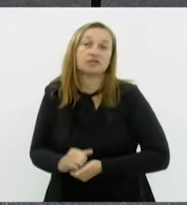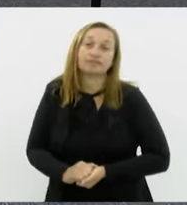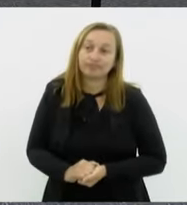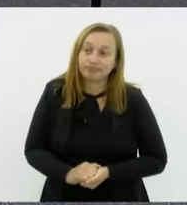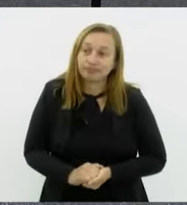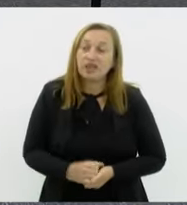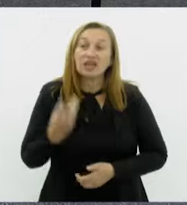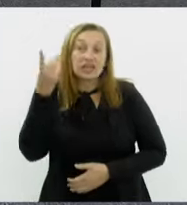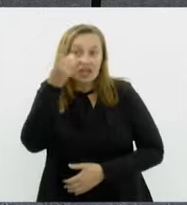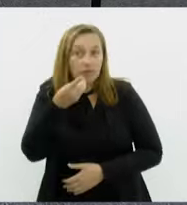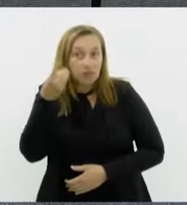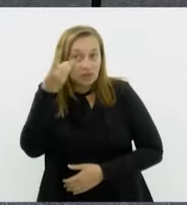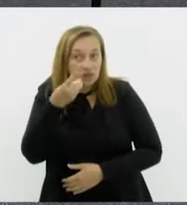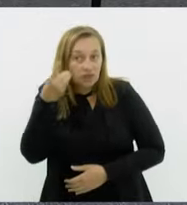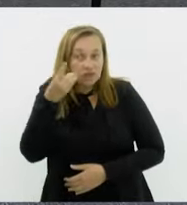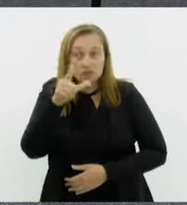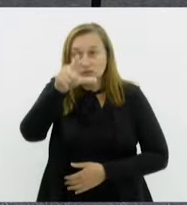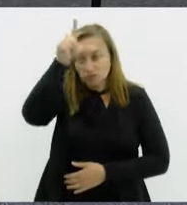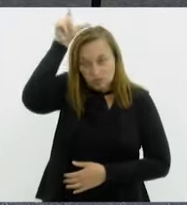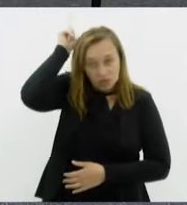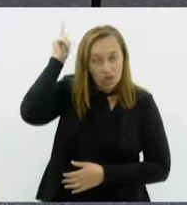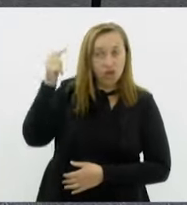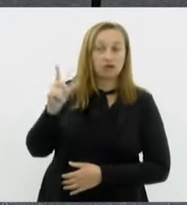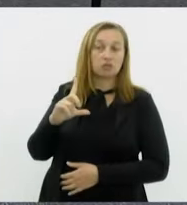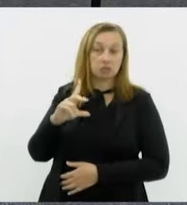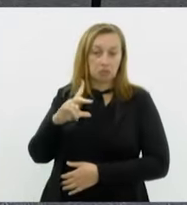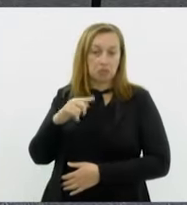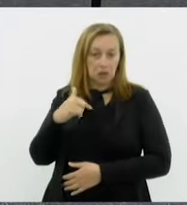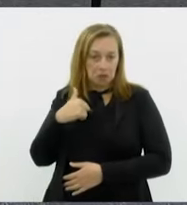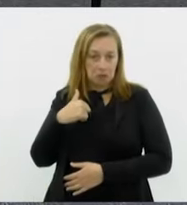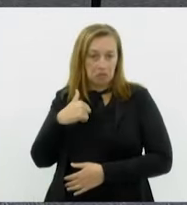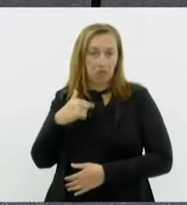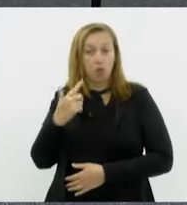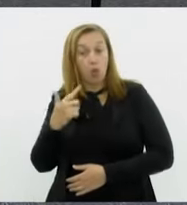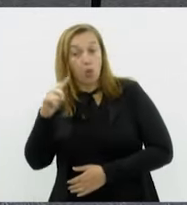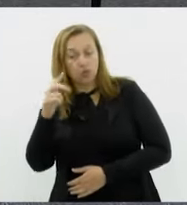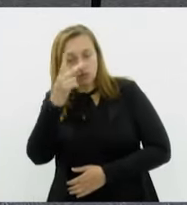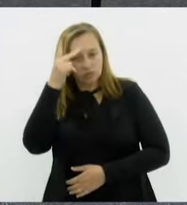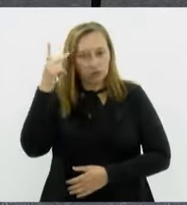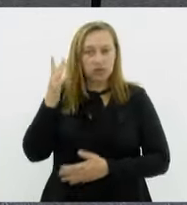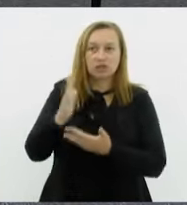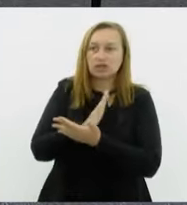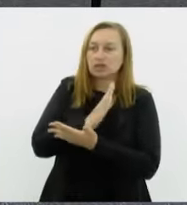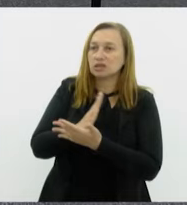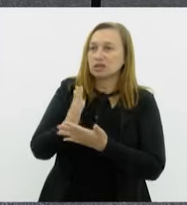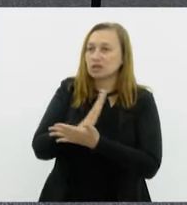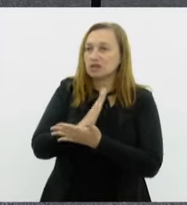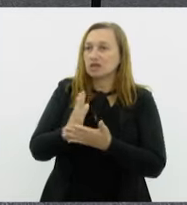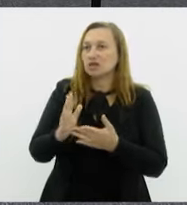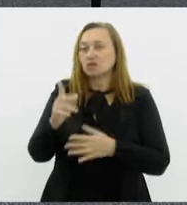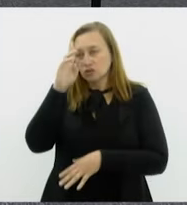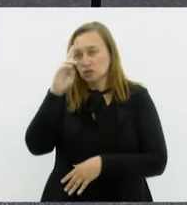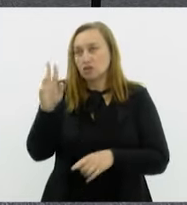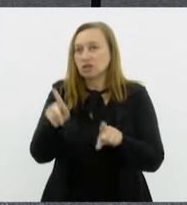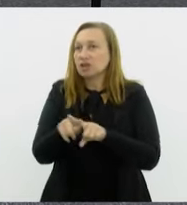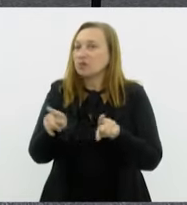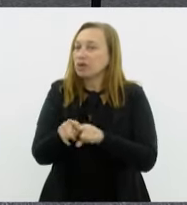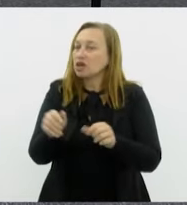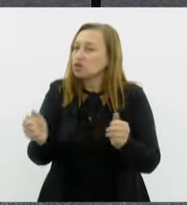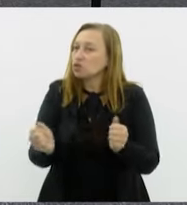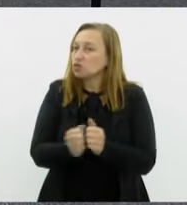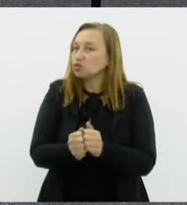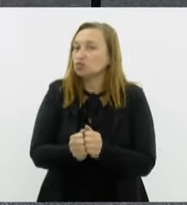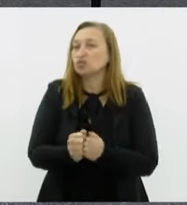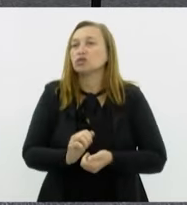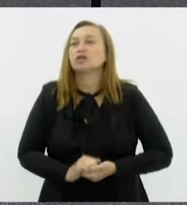que deputados como Luiz Paulo, eu próprio e outras pessoas, muitas vezes Vossa Excelência participa dessa